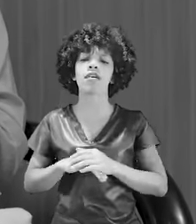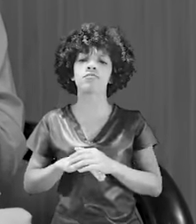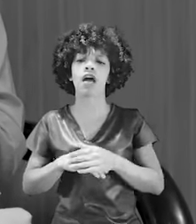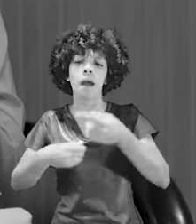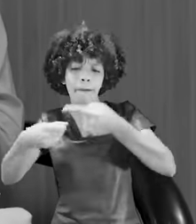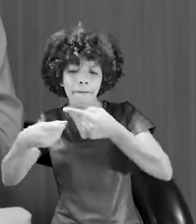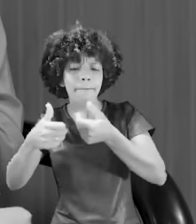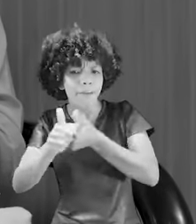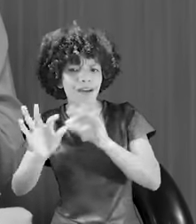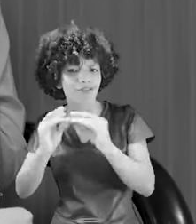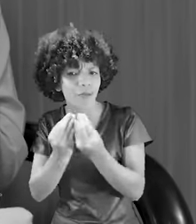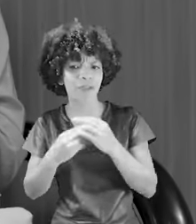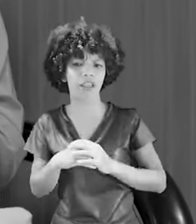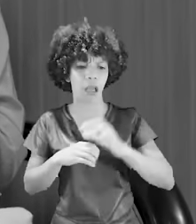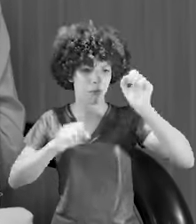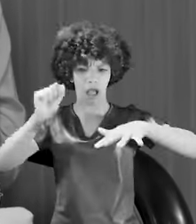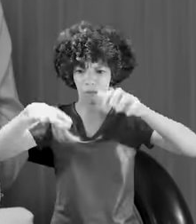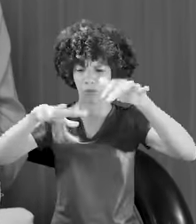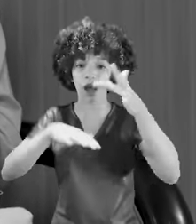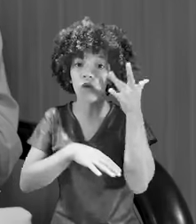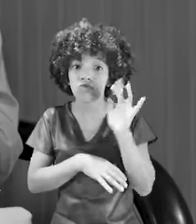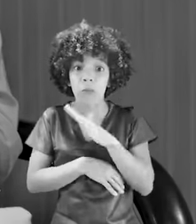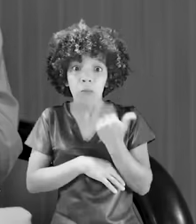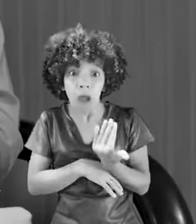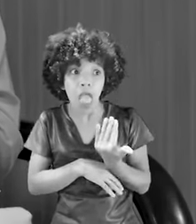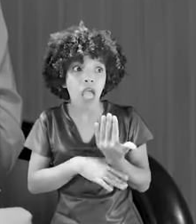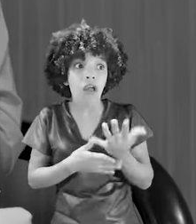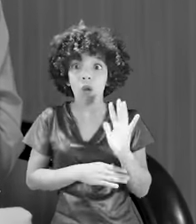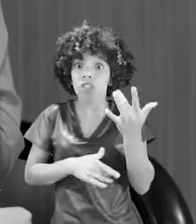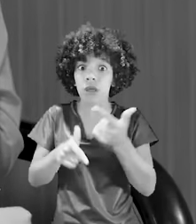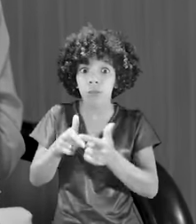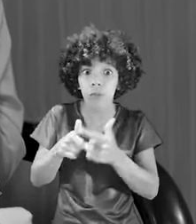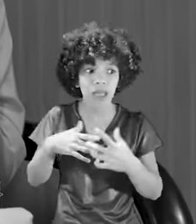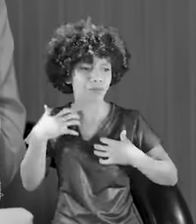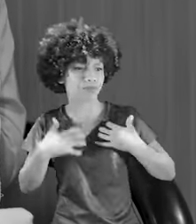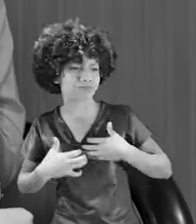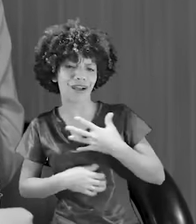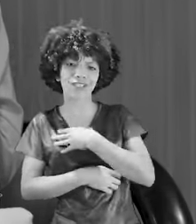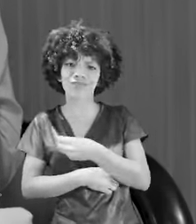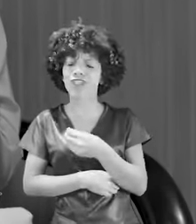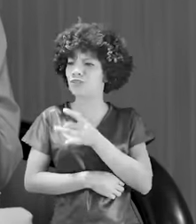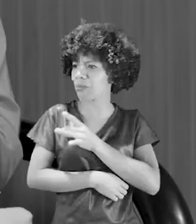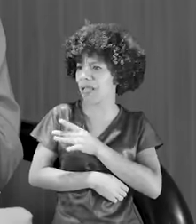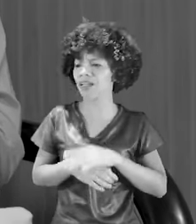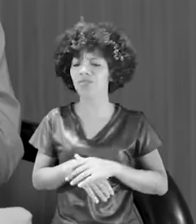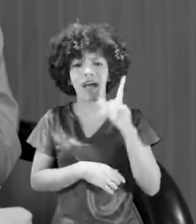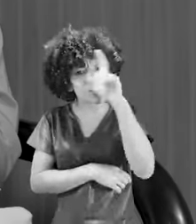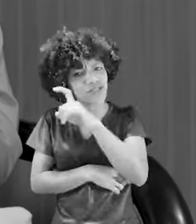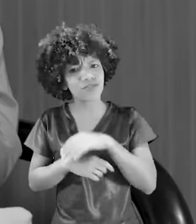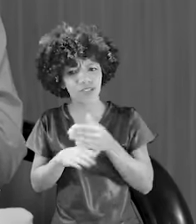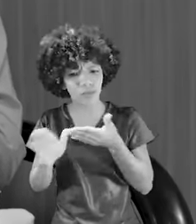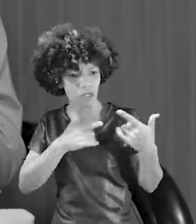família as bombas caírem não sei quando a gente vai morrer se vai acontecer alguma coisa para mim para mim os filhos é